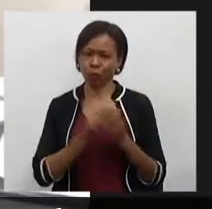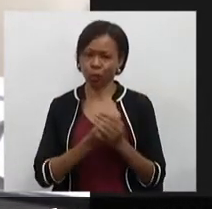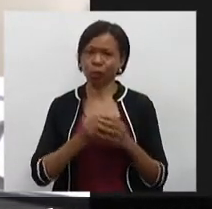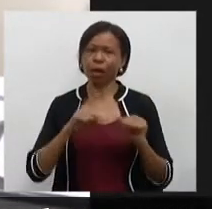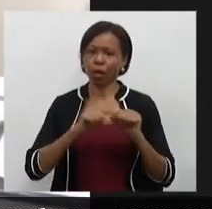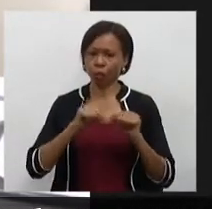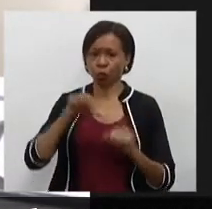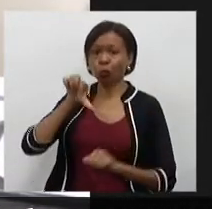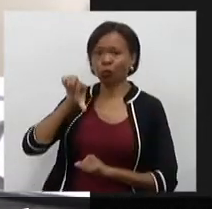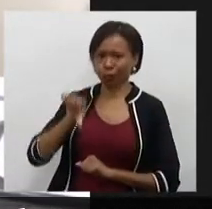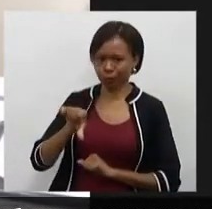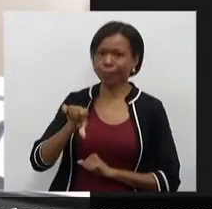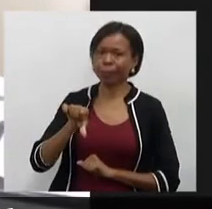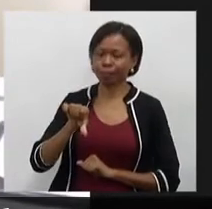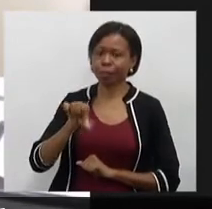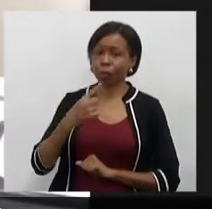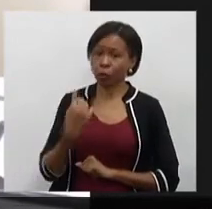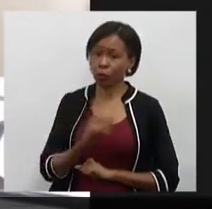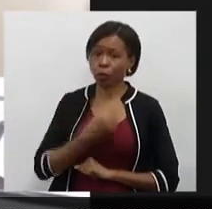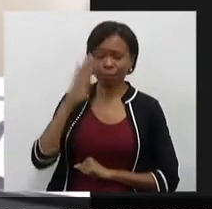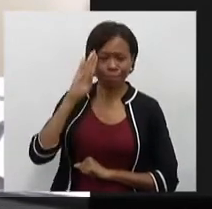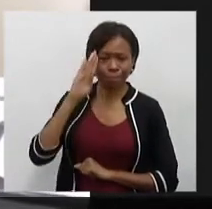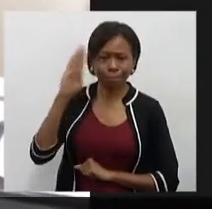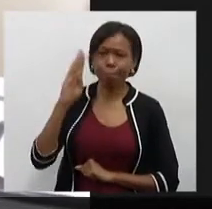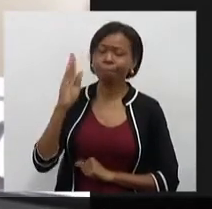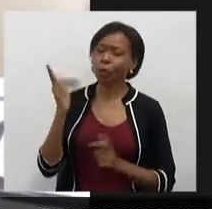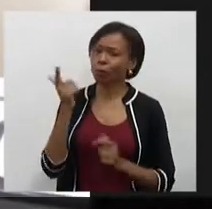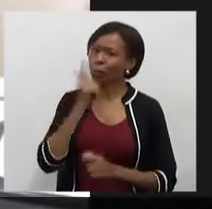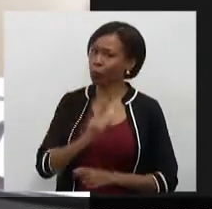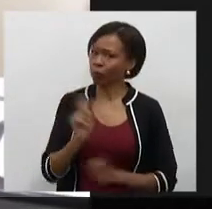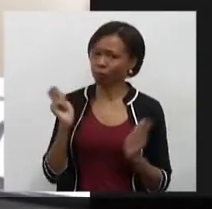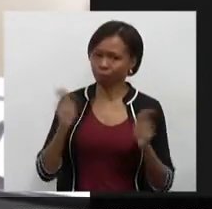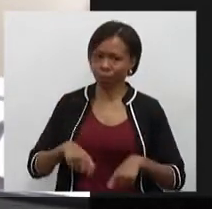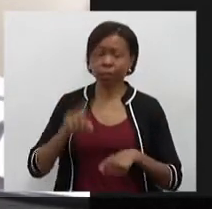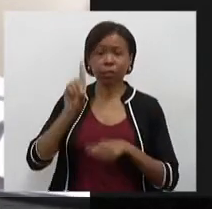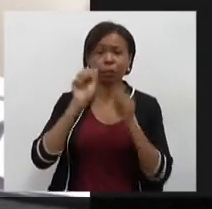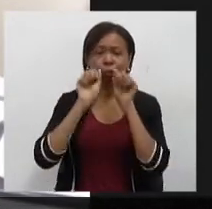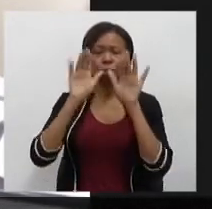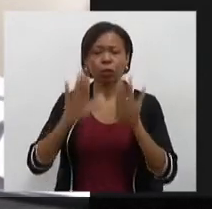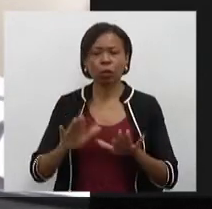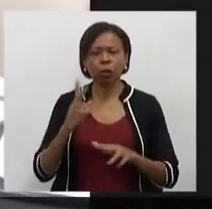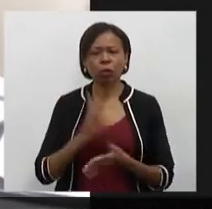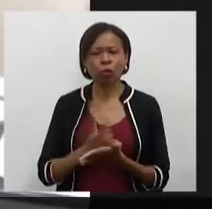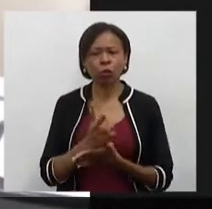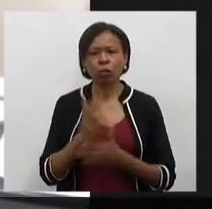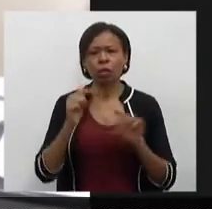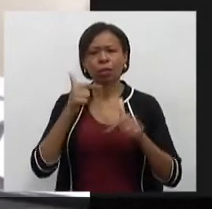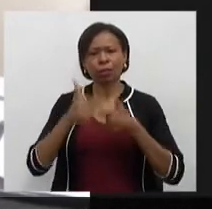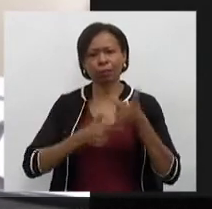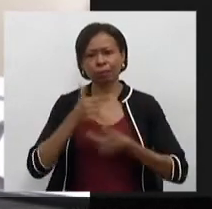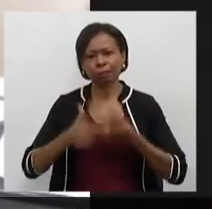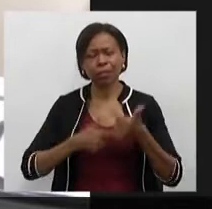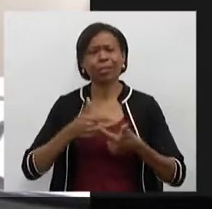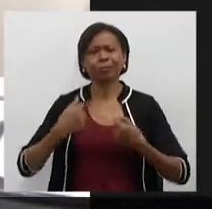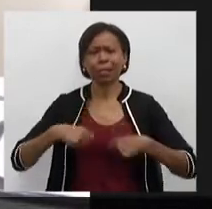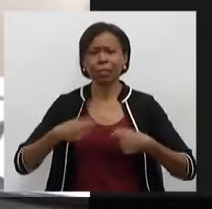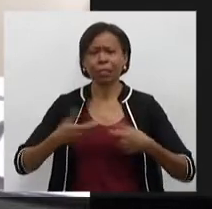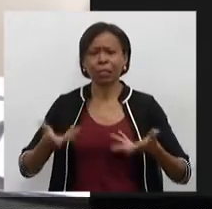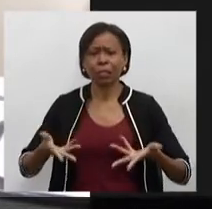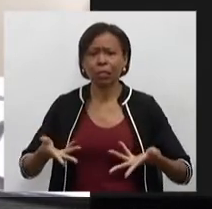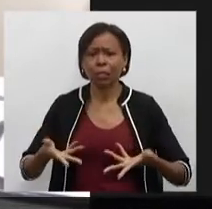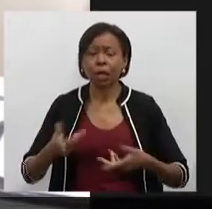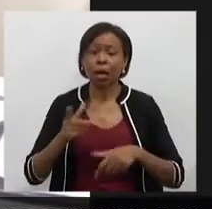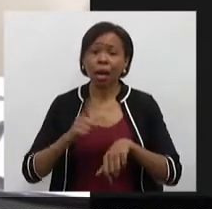e que a gente consiga a priorização desse grupo. Que Deus nos abençoe e que a gente continue trabalhando, porque precisamos dessa agilidade e